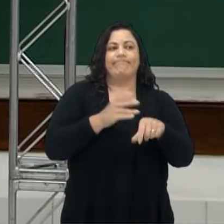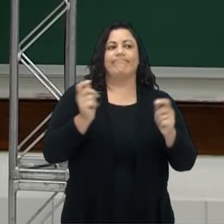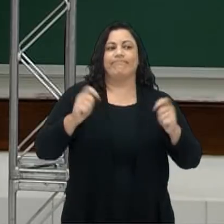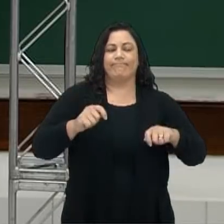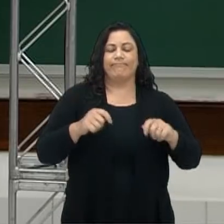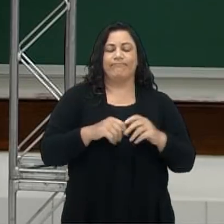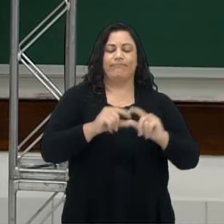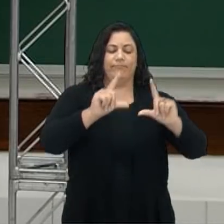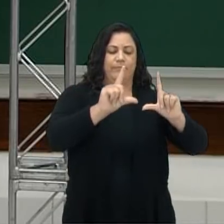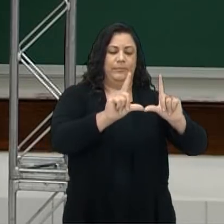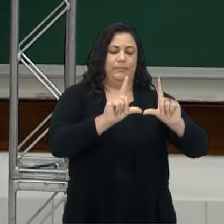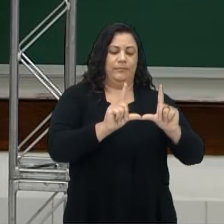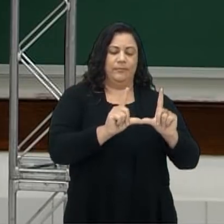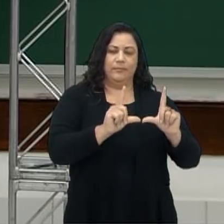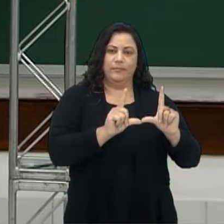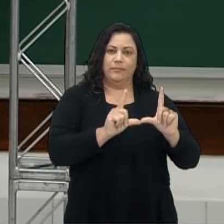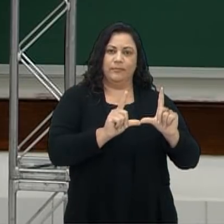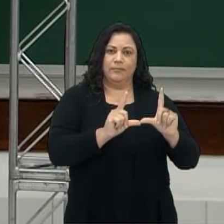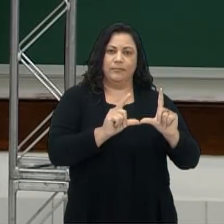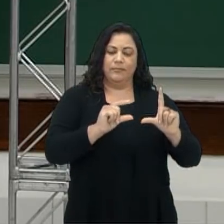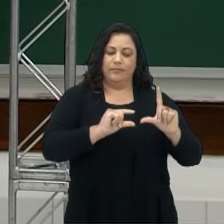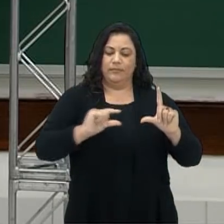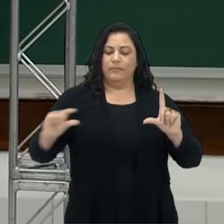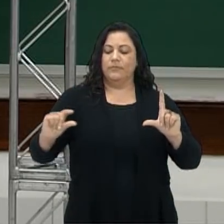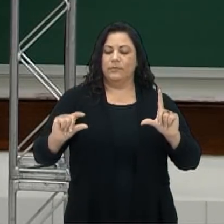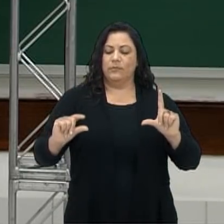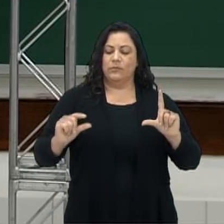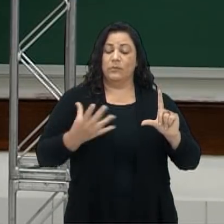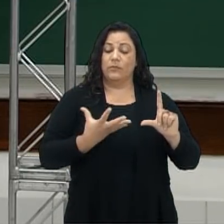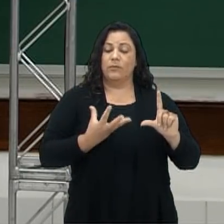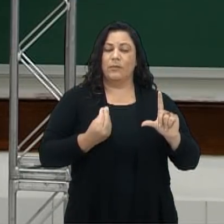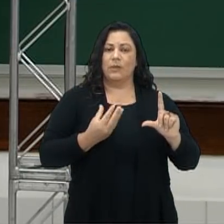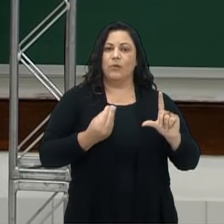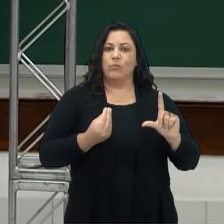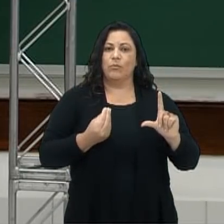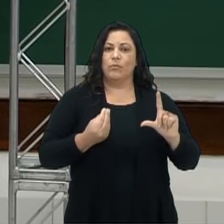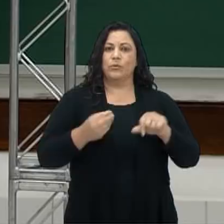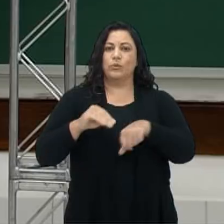na legenda e escrevo muito